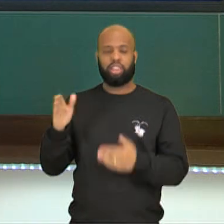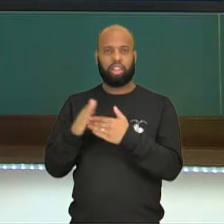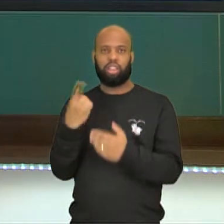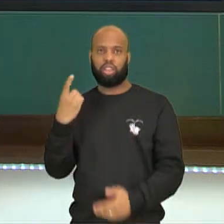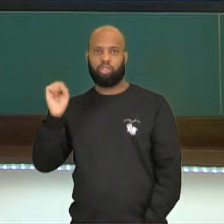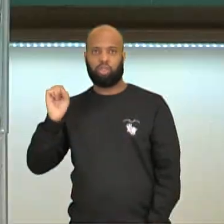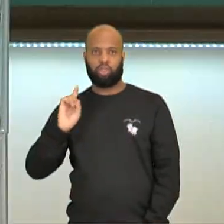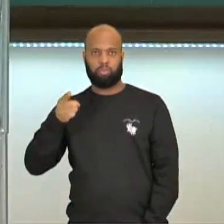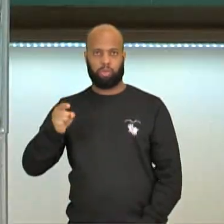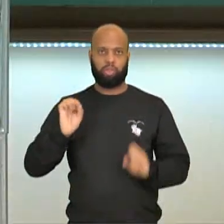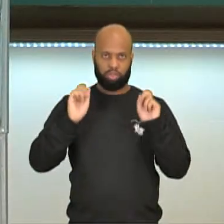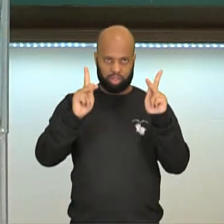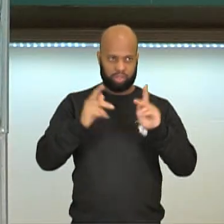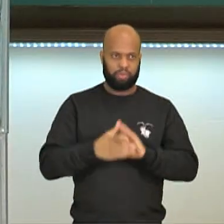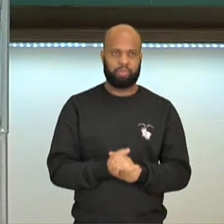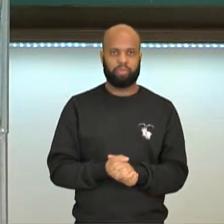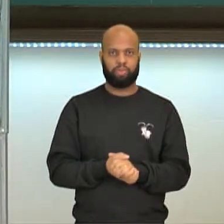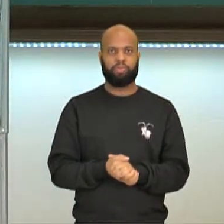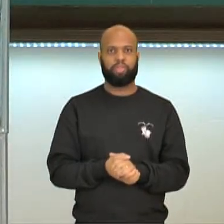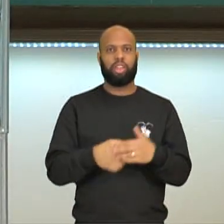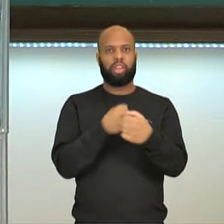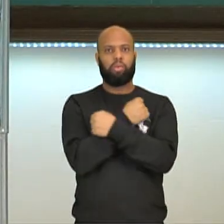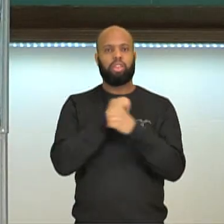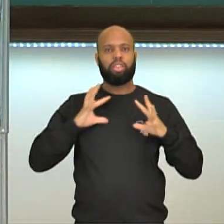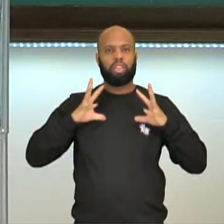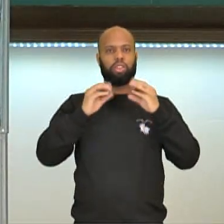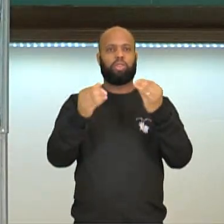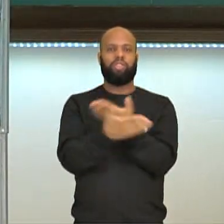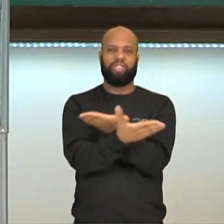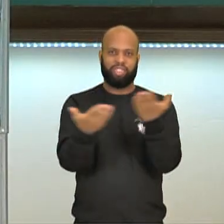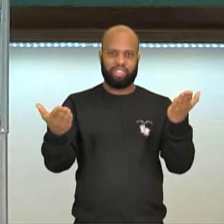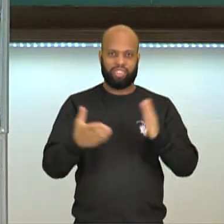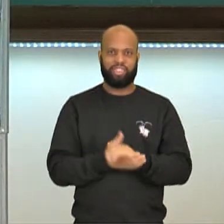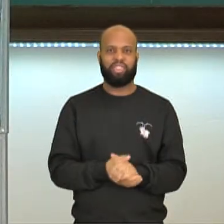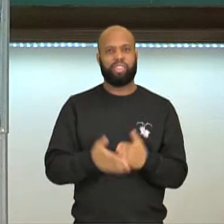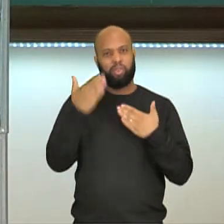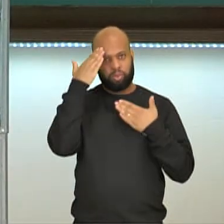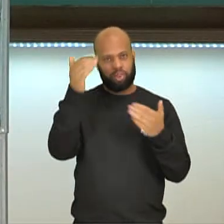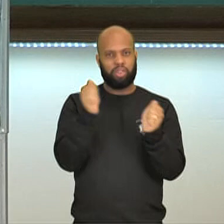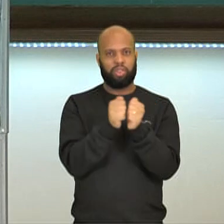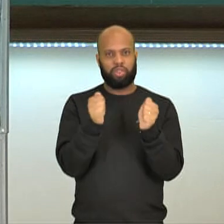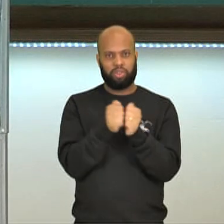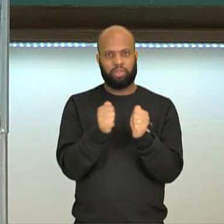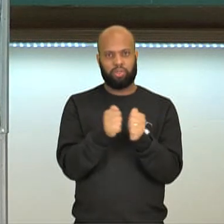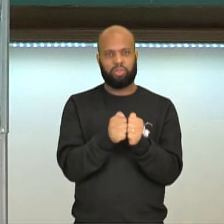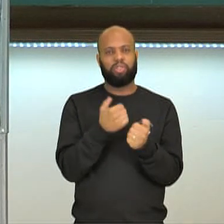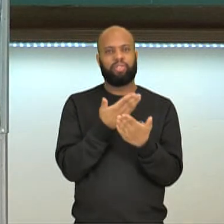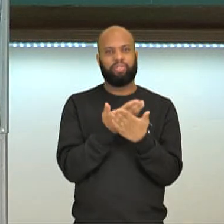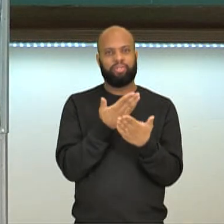18. Fechou aí? Um abraço a todos vocês. Obrigado por estar junto conosco aí